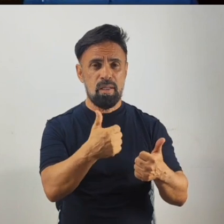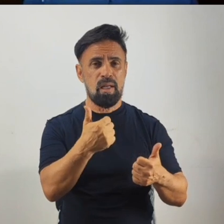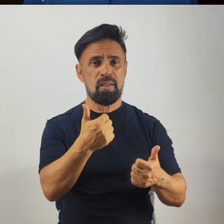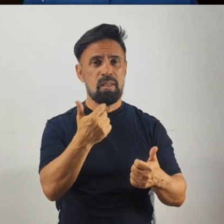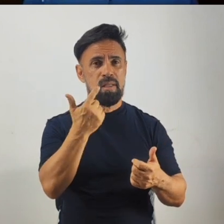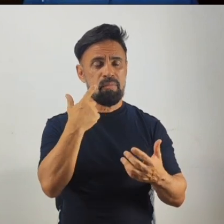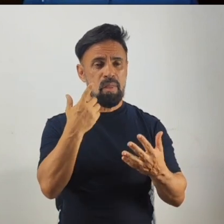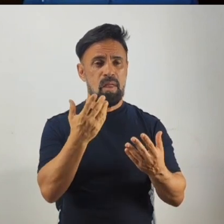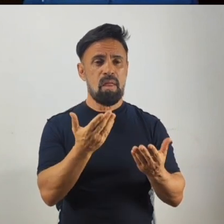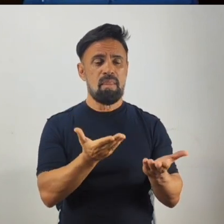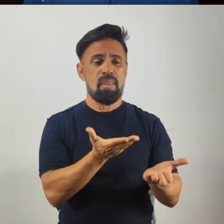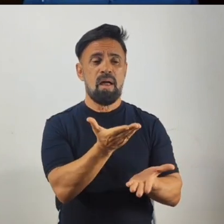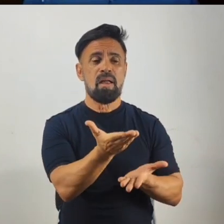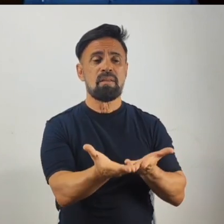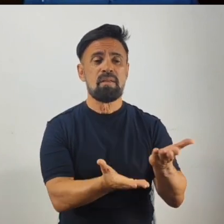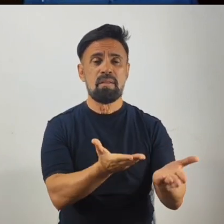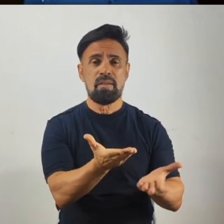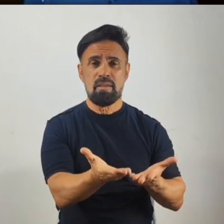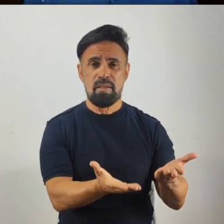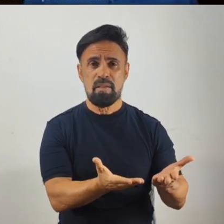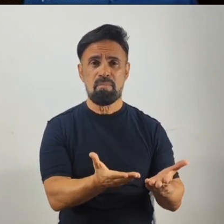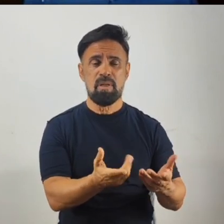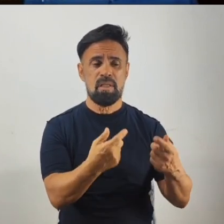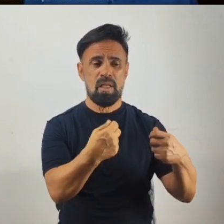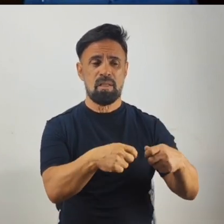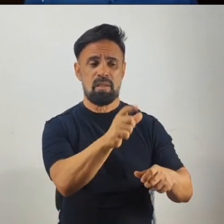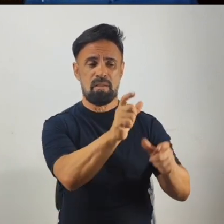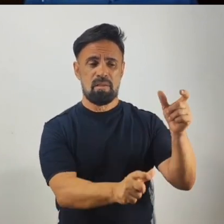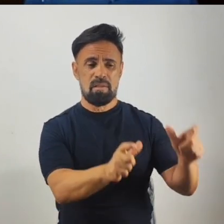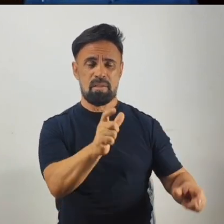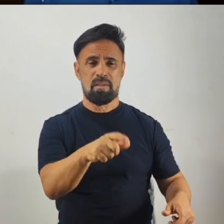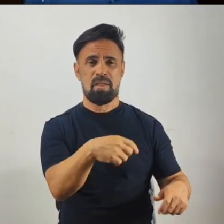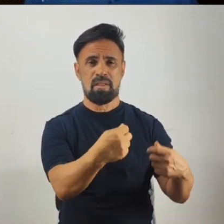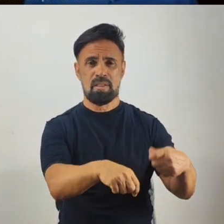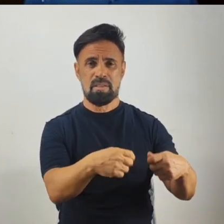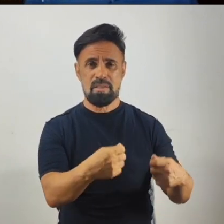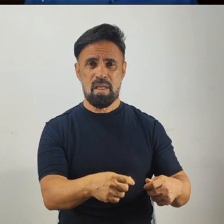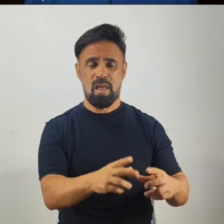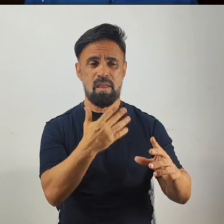relaciona com atender às necessidades e desejos do cliente,